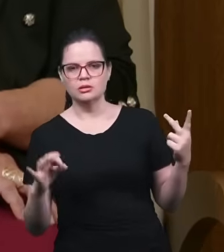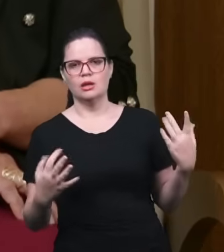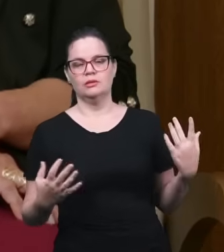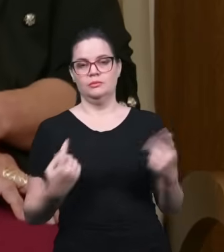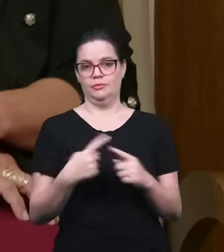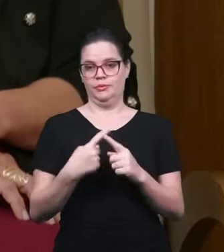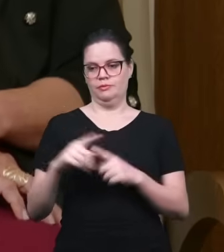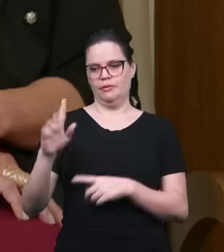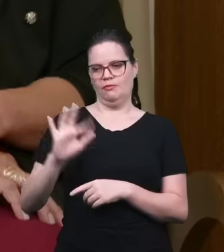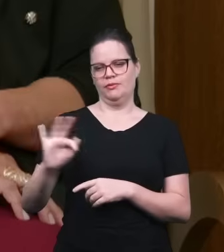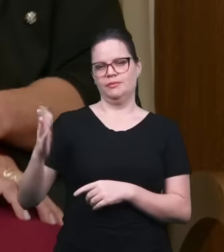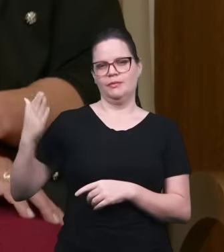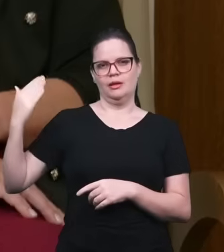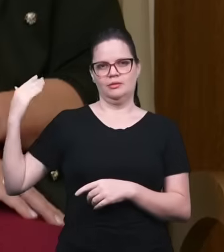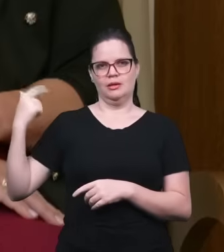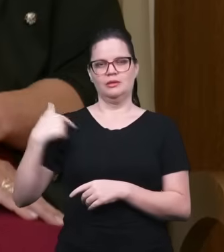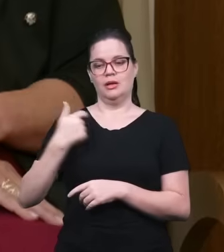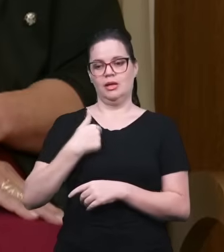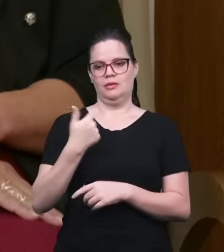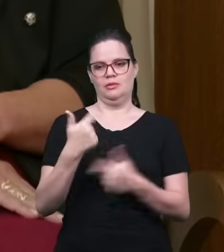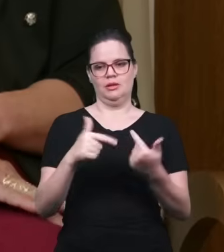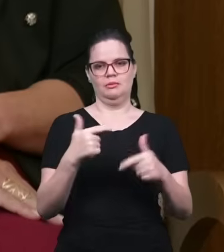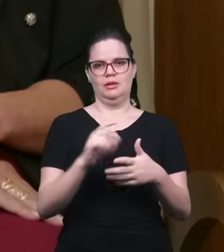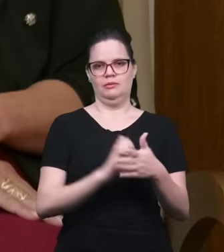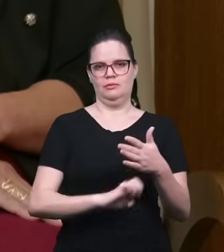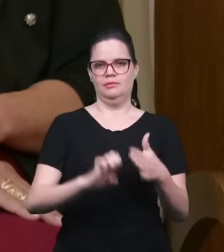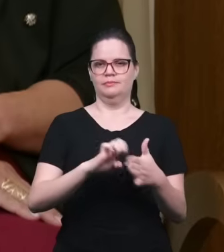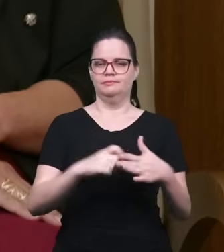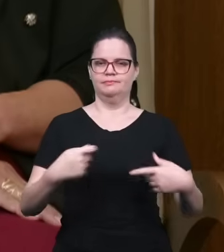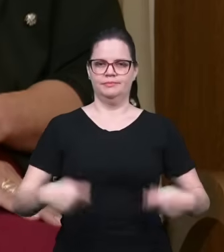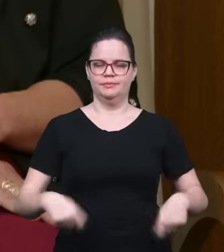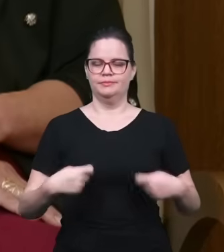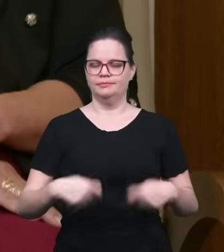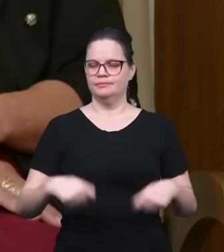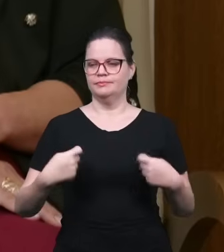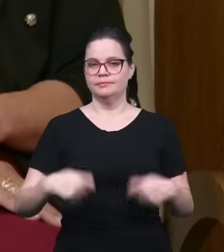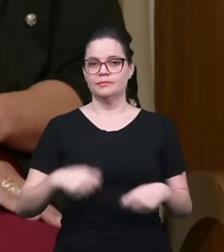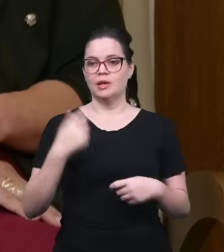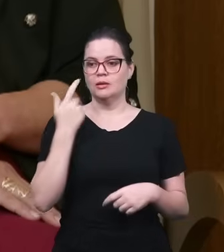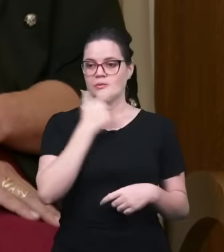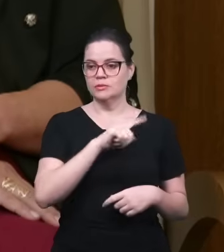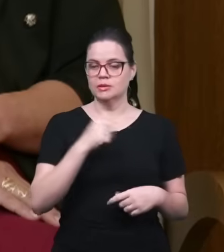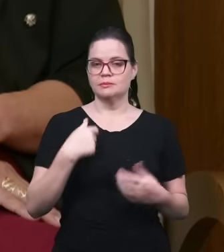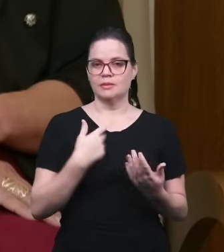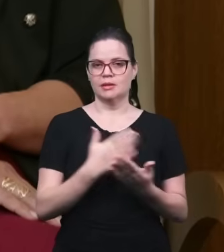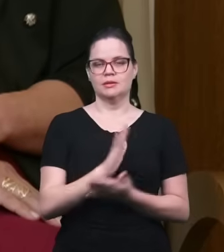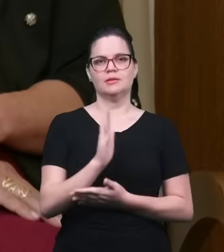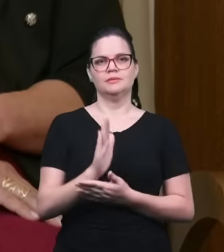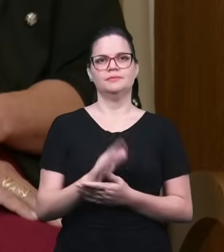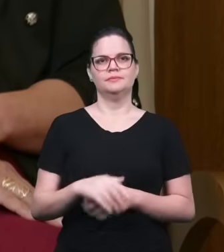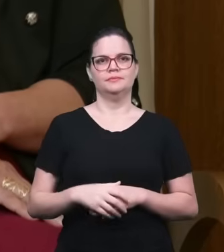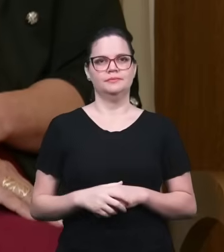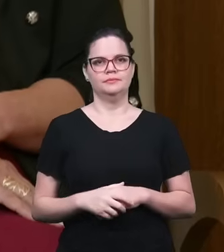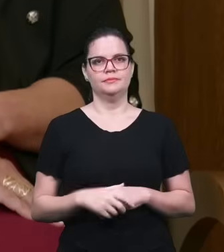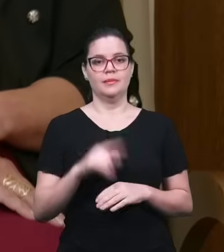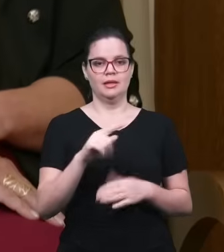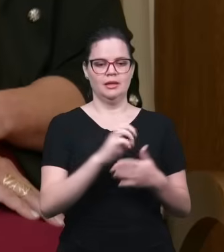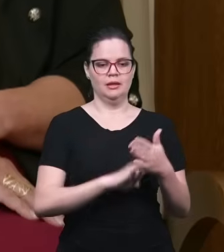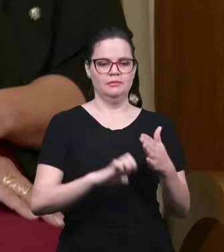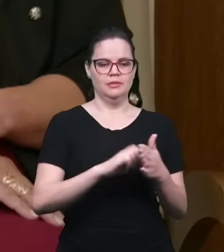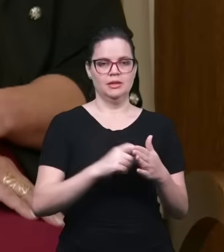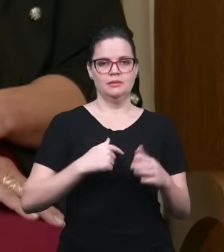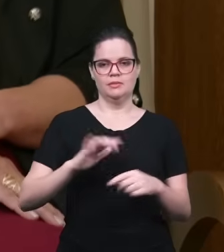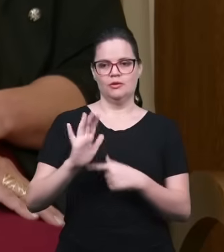da faculdade na época, eu estava numa empresa, precisava de uma bênção, e o Senhor abriu a porta até que essa empresa me ajudou a